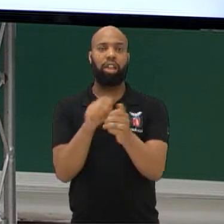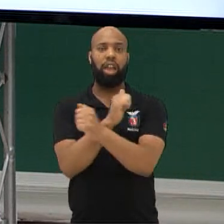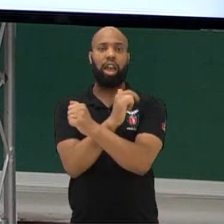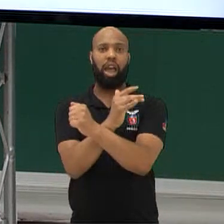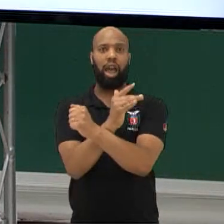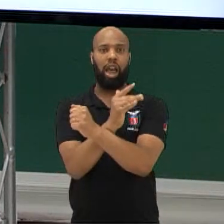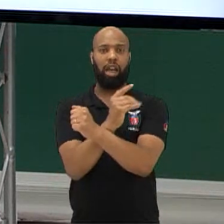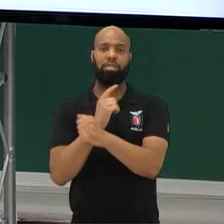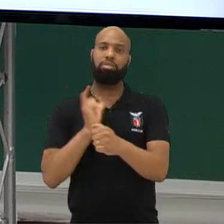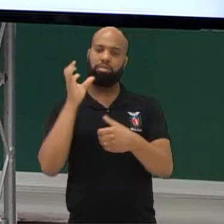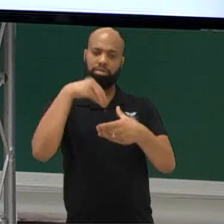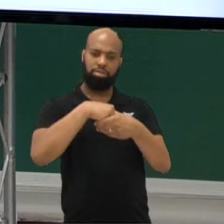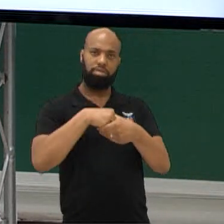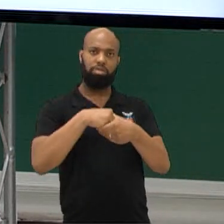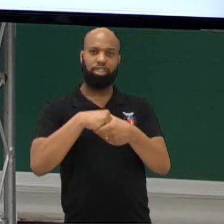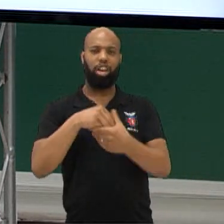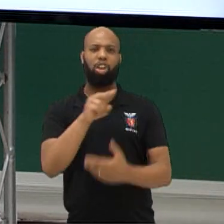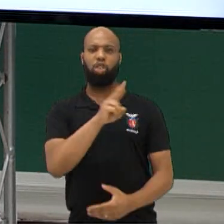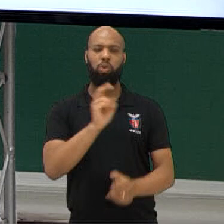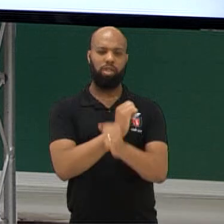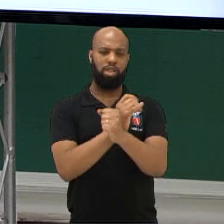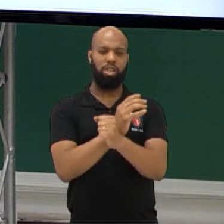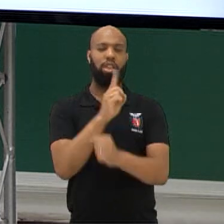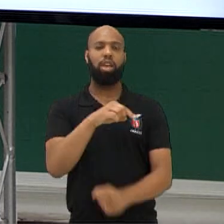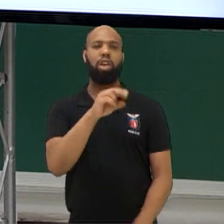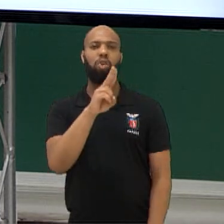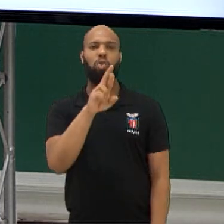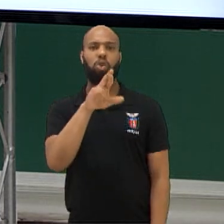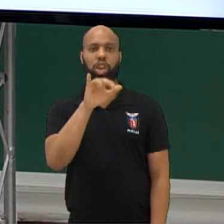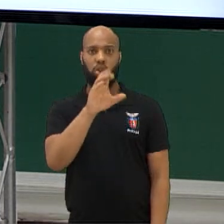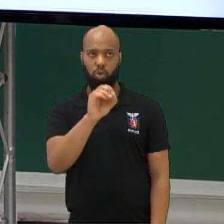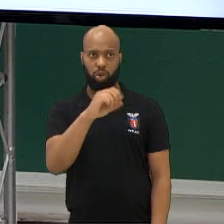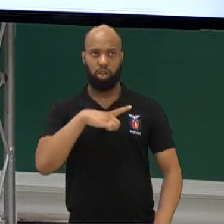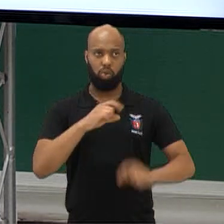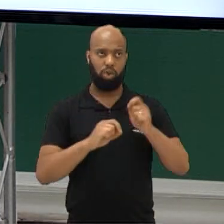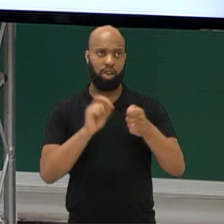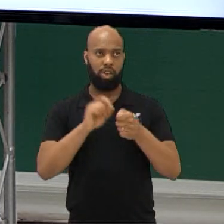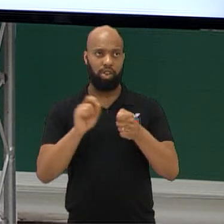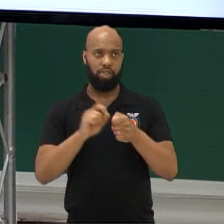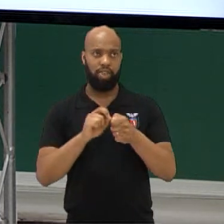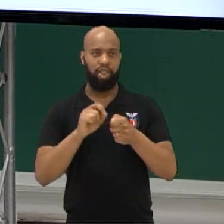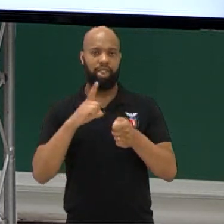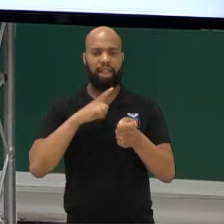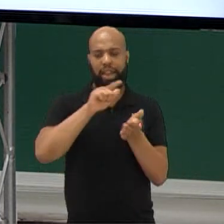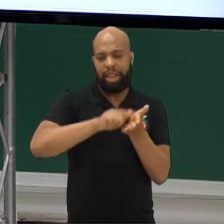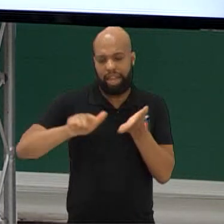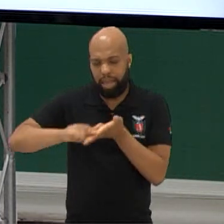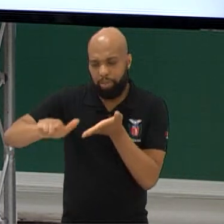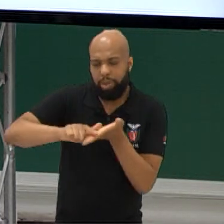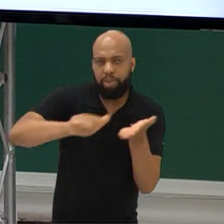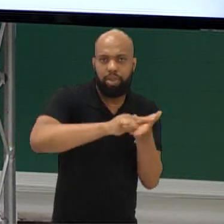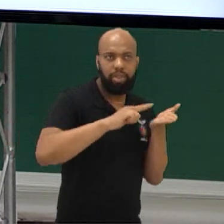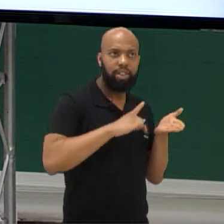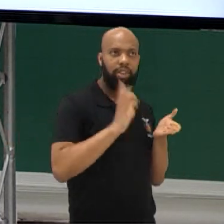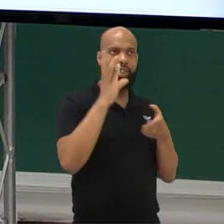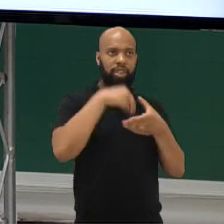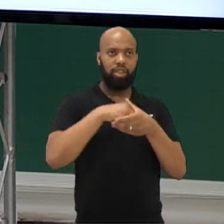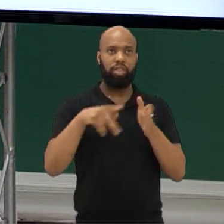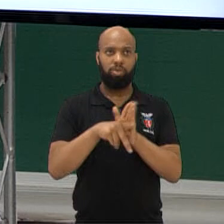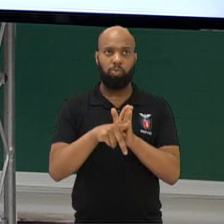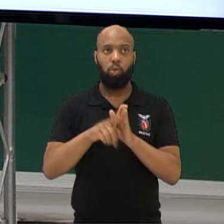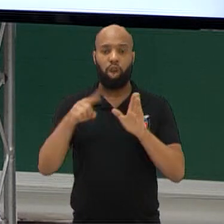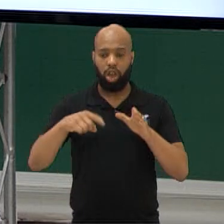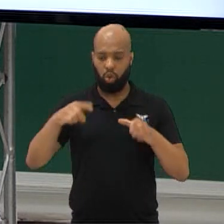úrico, e esse ácido úrico ele vai ser produzido, vai ser feita a filtragem nos